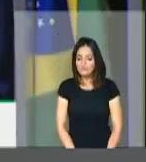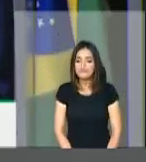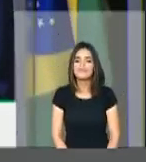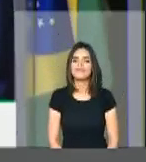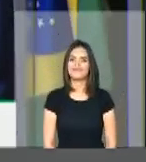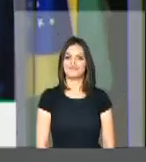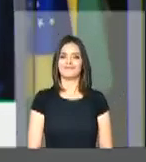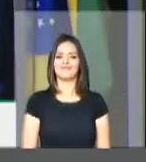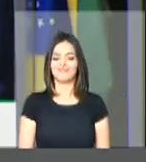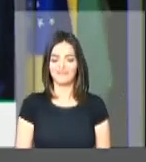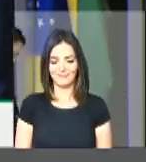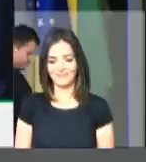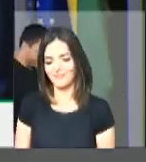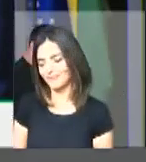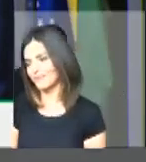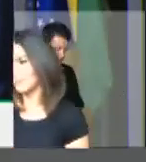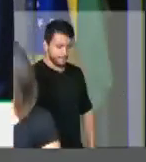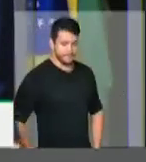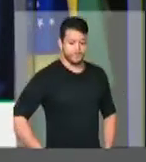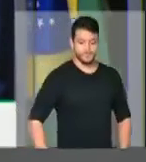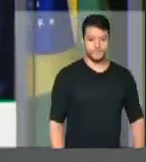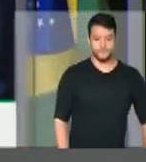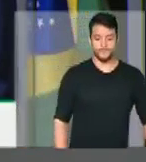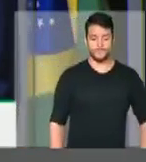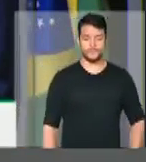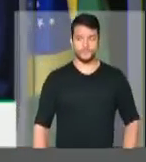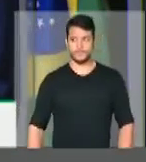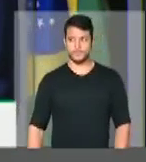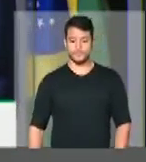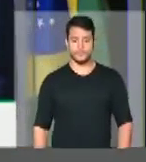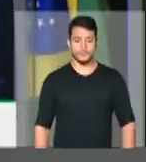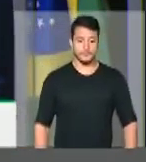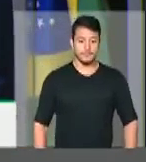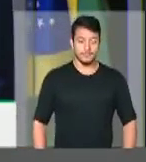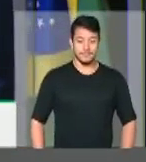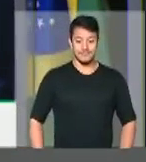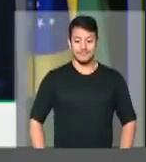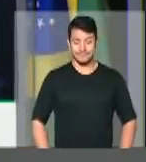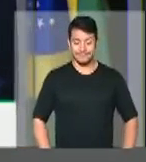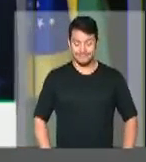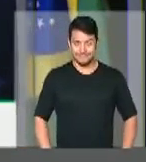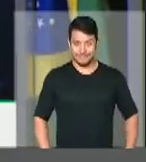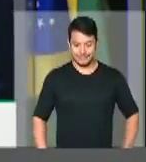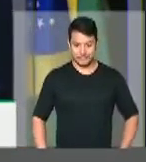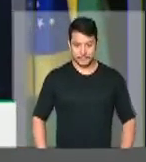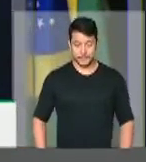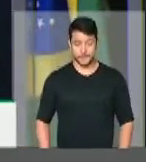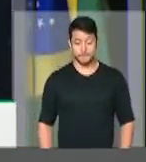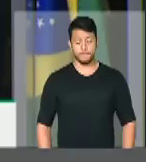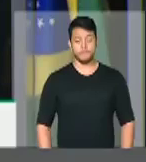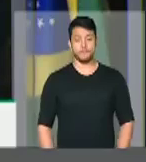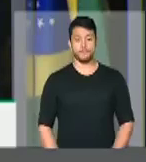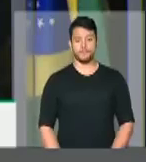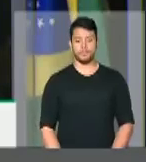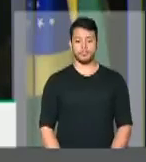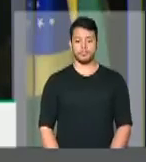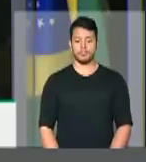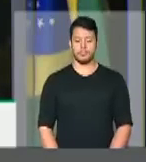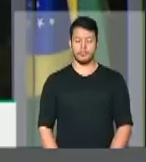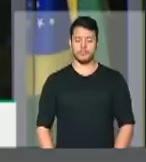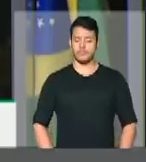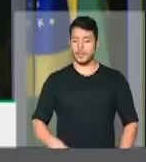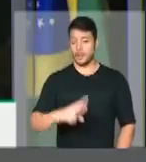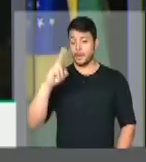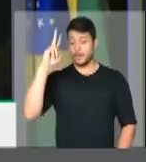guardava consigo segredos, não gostava, aliás, Hélio Gaspari registra muito bem